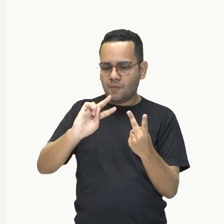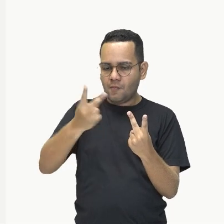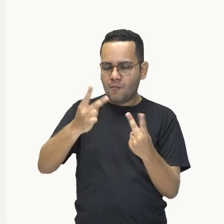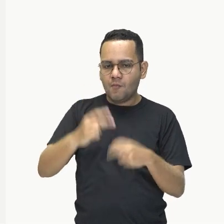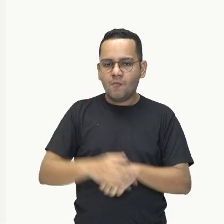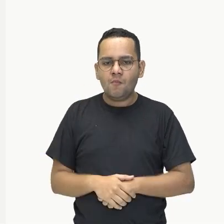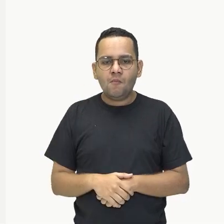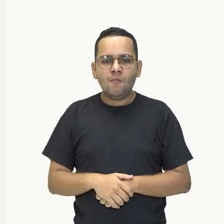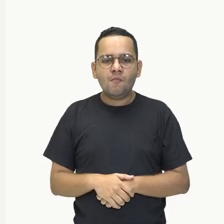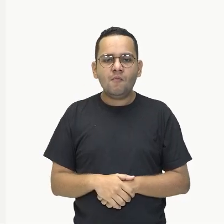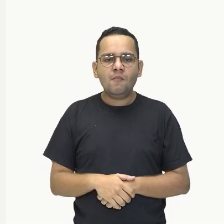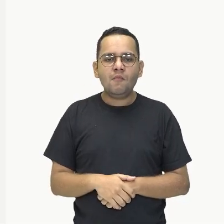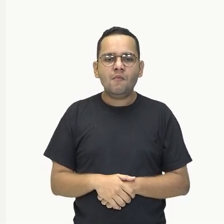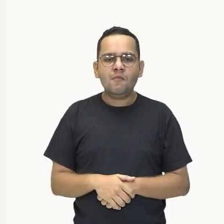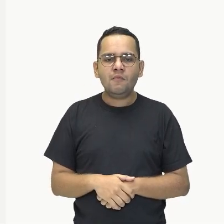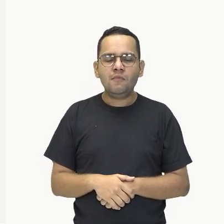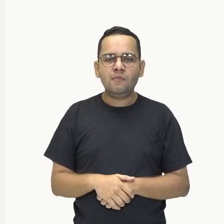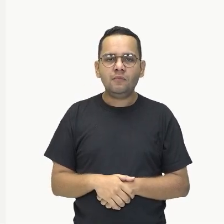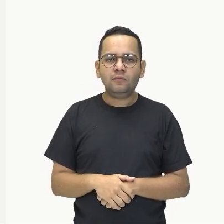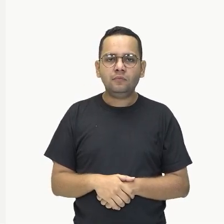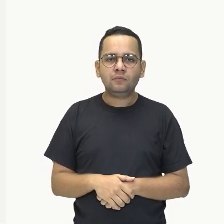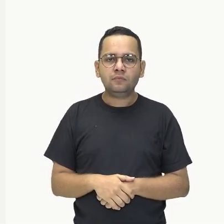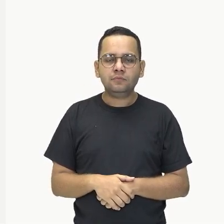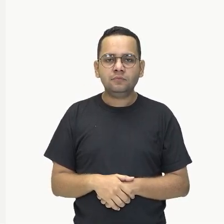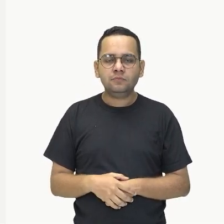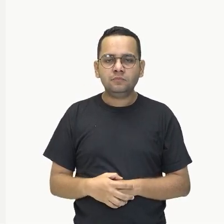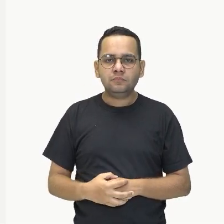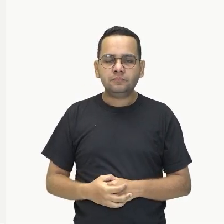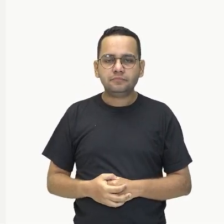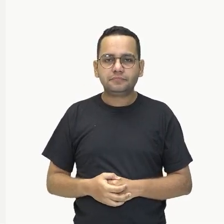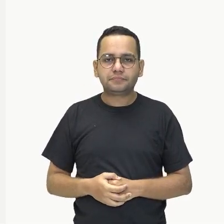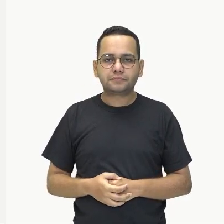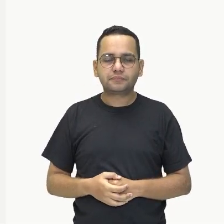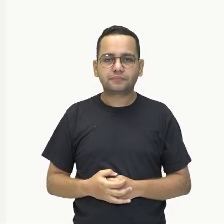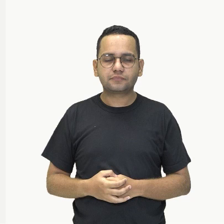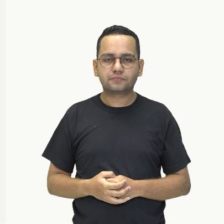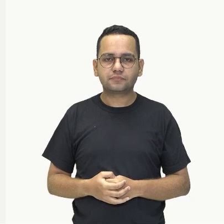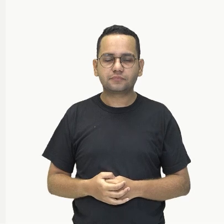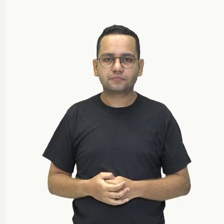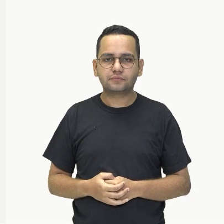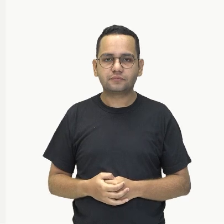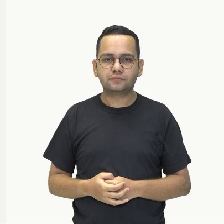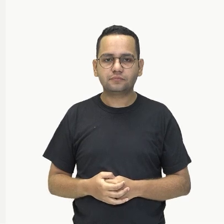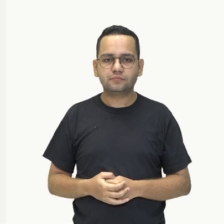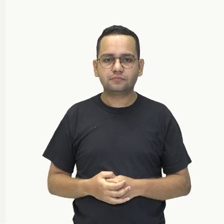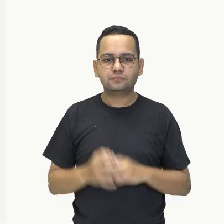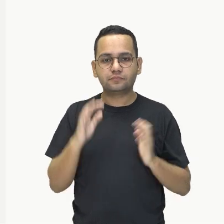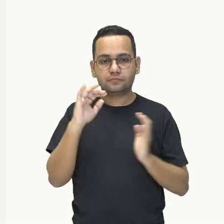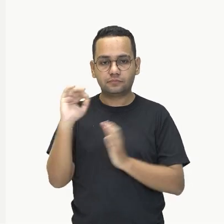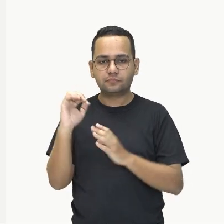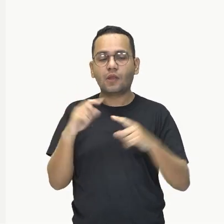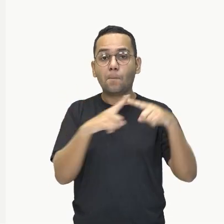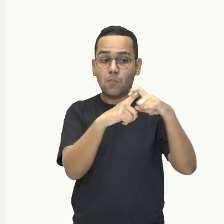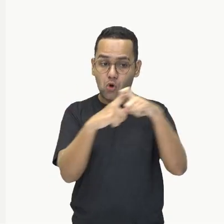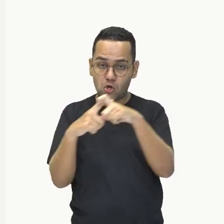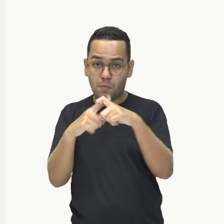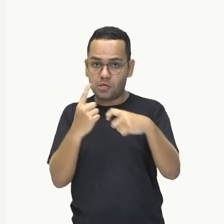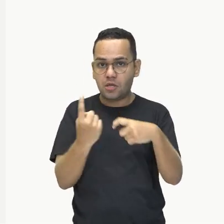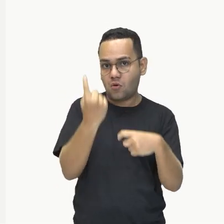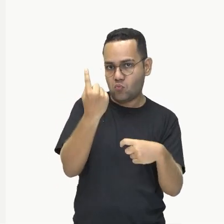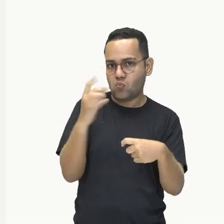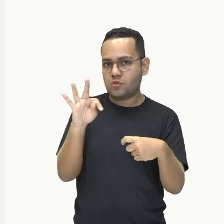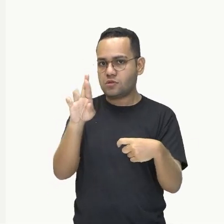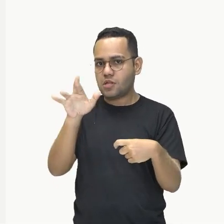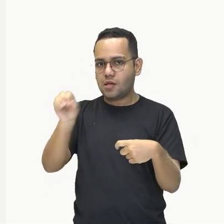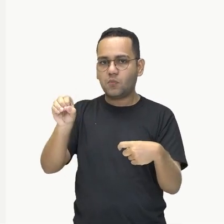ao quadrado. Tá? Então, novamente, polinômio de um só termo,